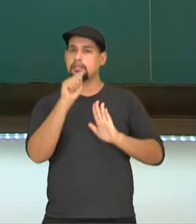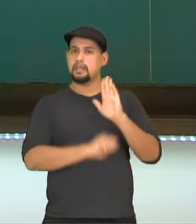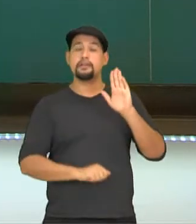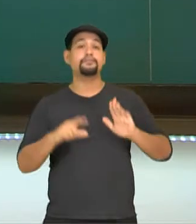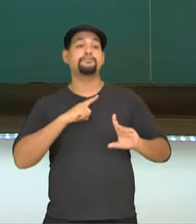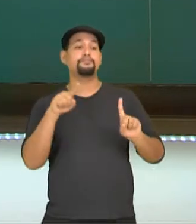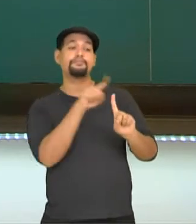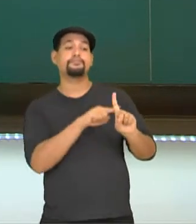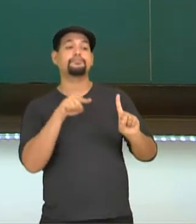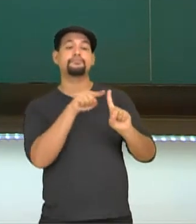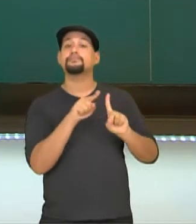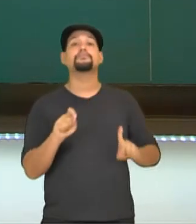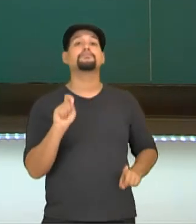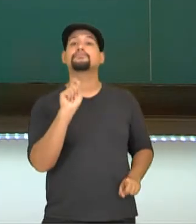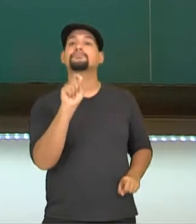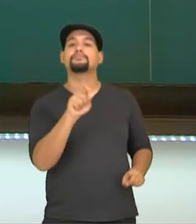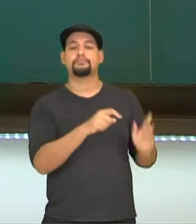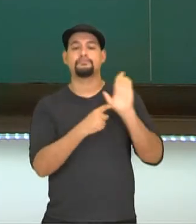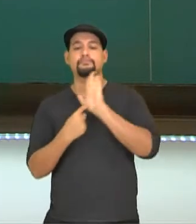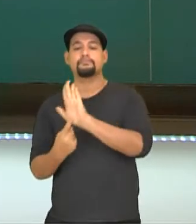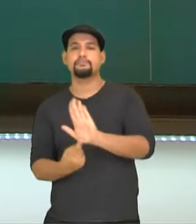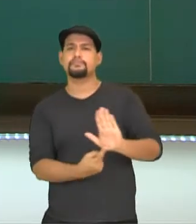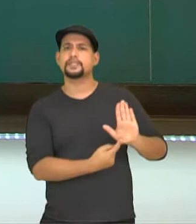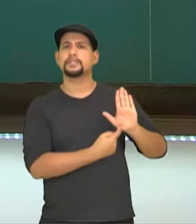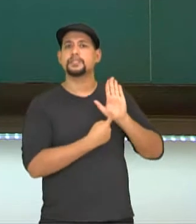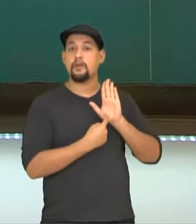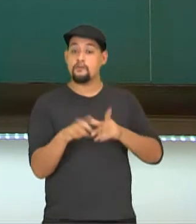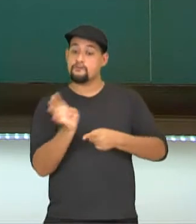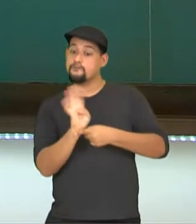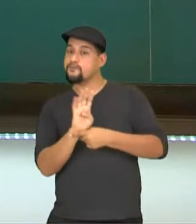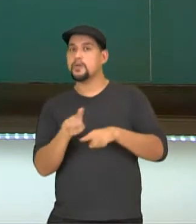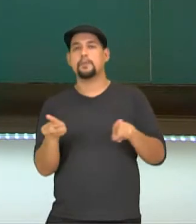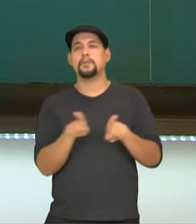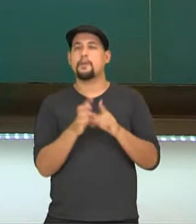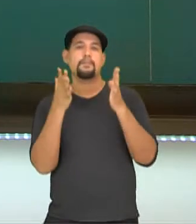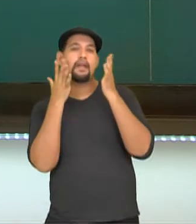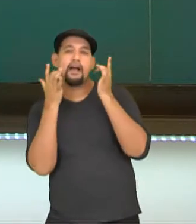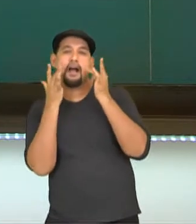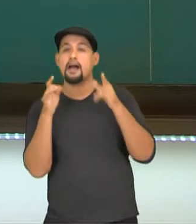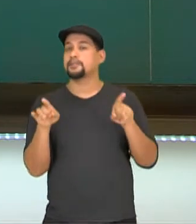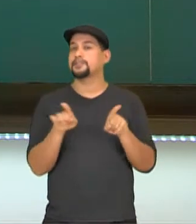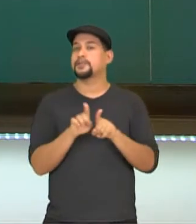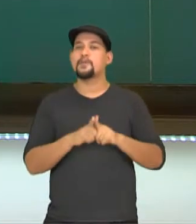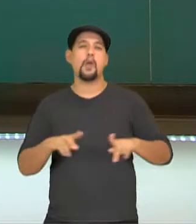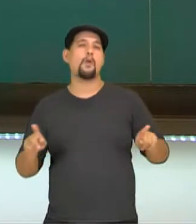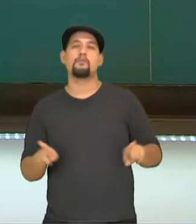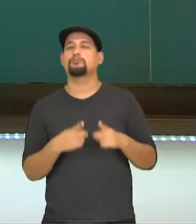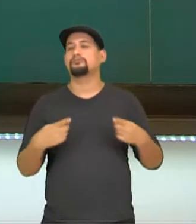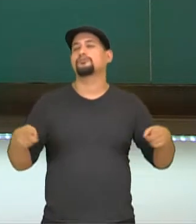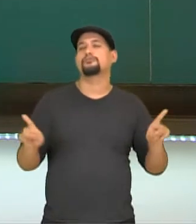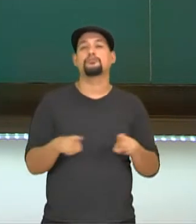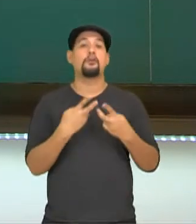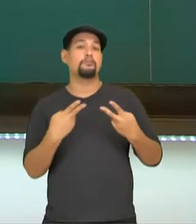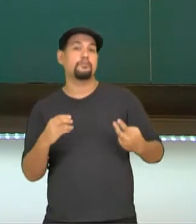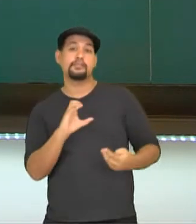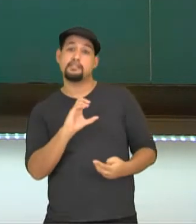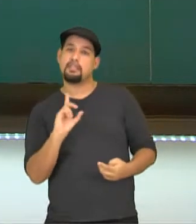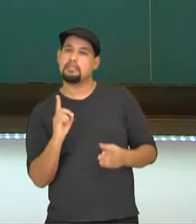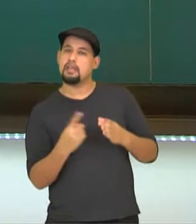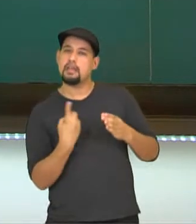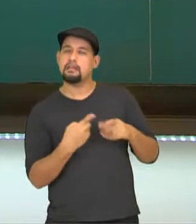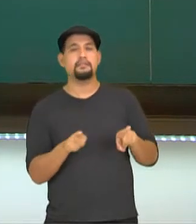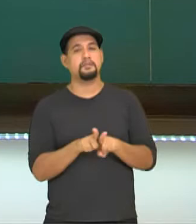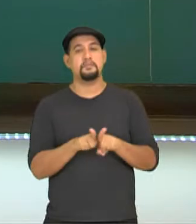como objetivo apresentar um filme, uma peça teatral, um show, um CD,